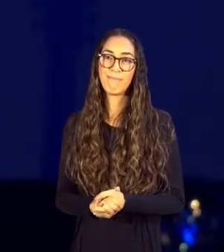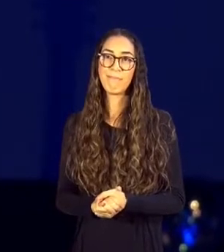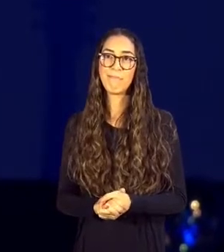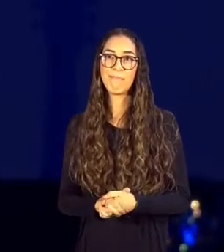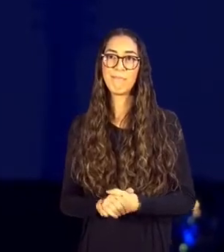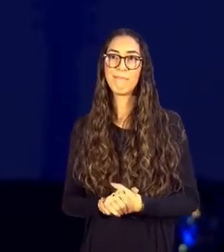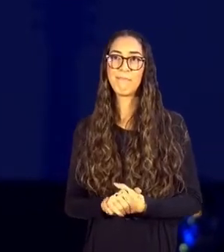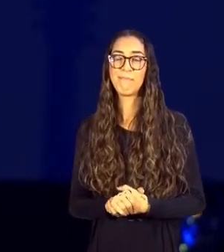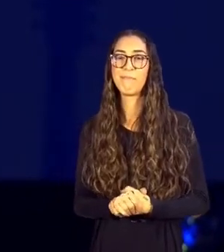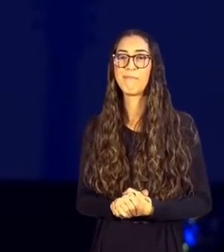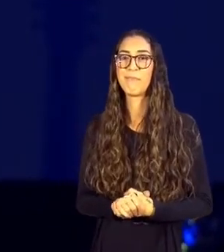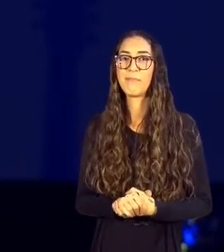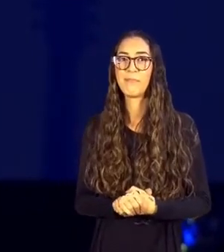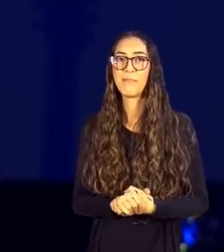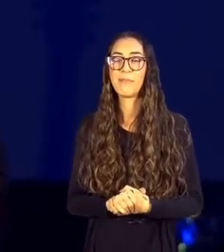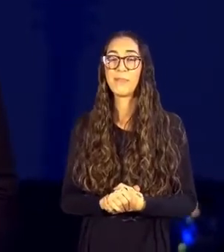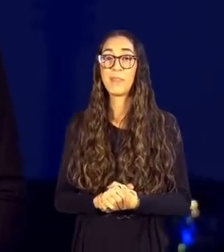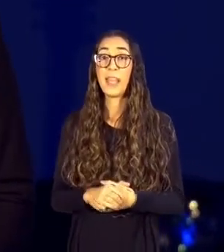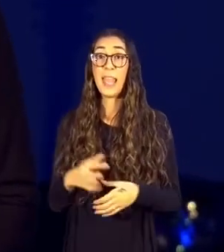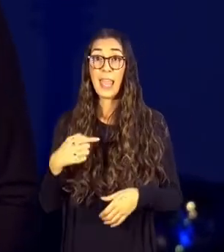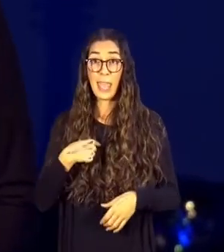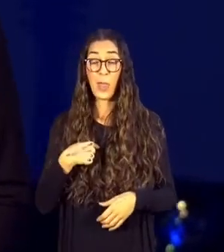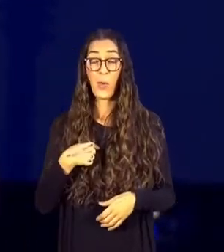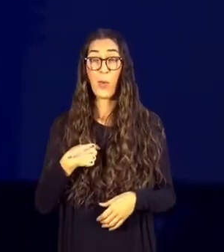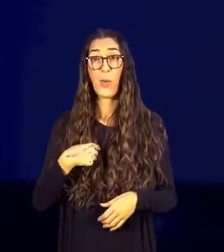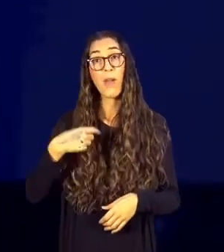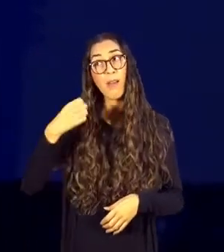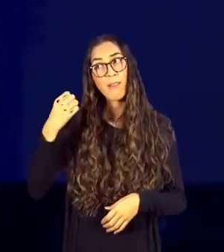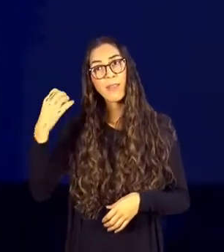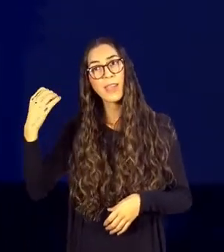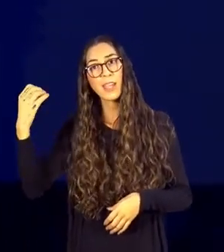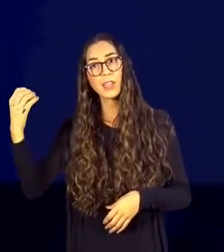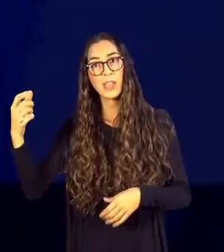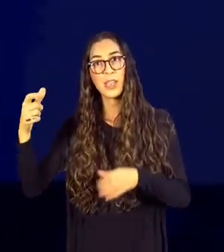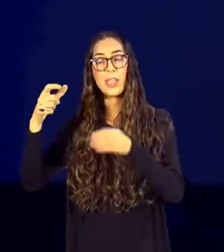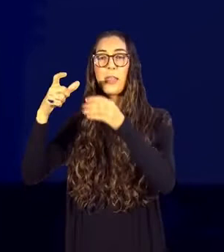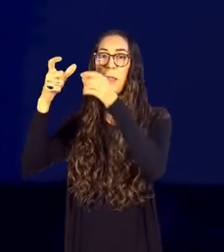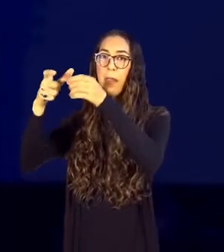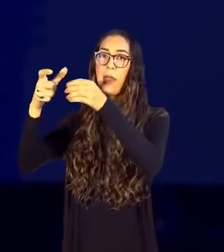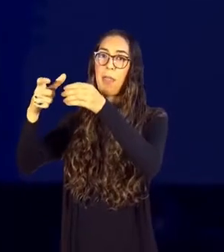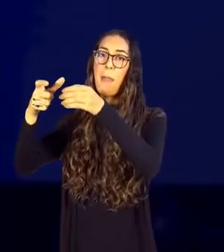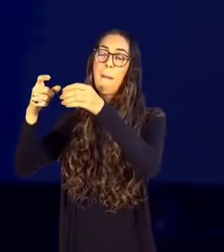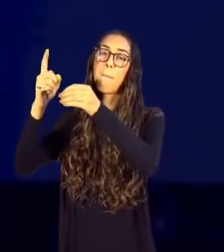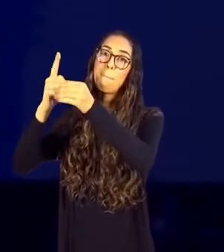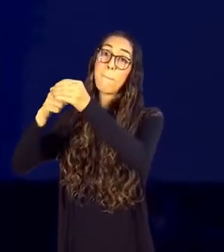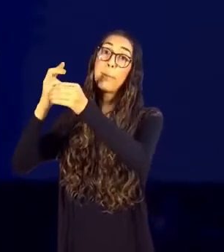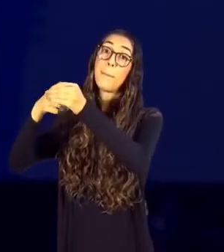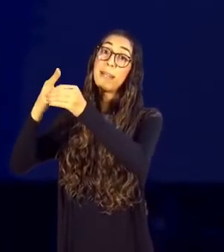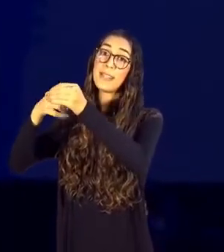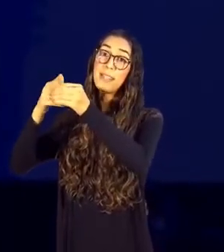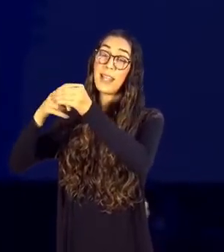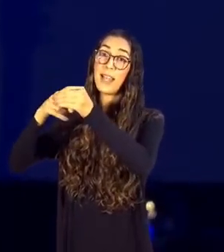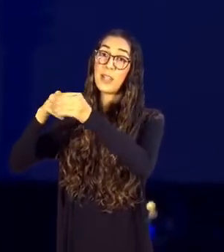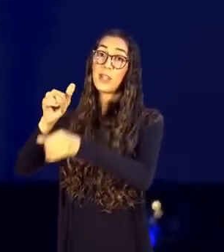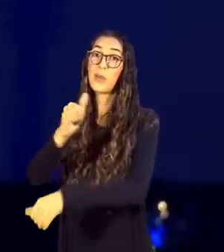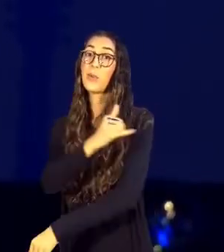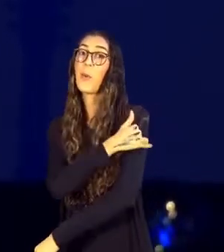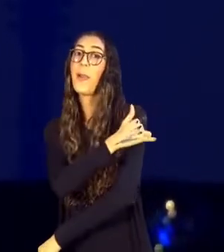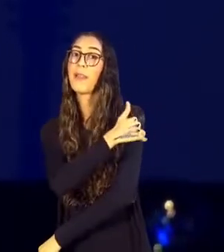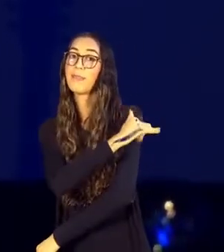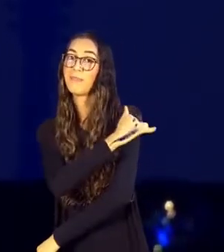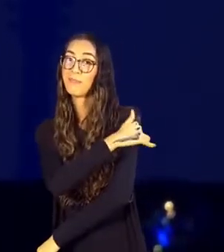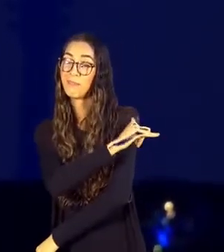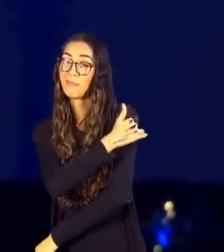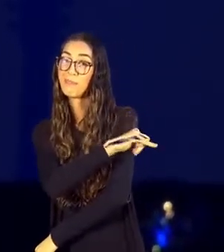contei esse testemunho. Eu fui assaltado no Rio de Janeiro e eu tive que emprestar um dinheiro de um amigo meu para voltar